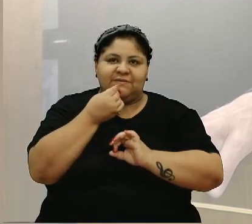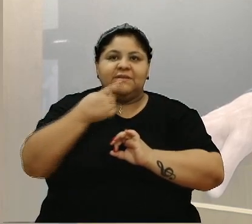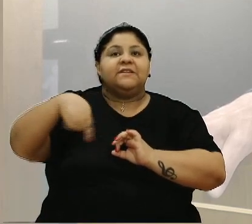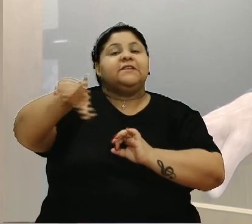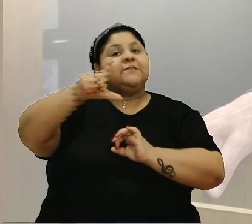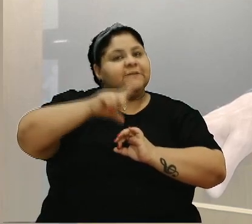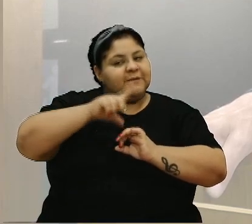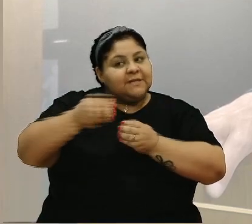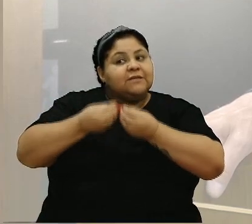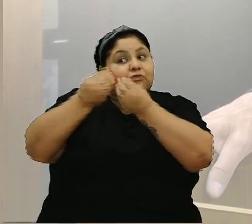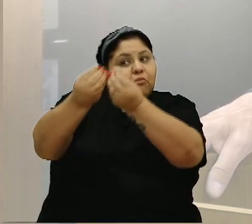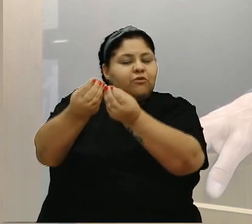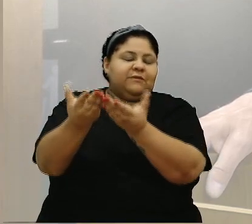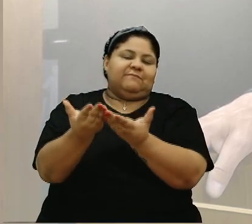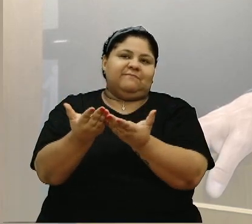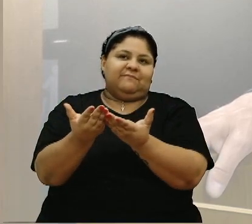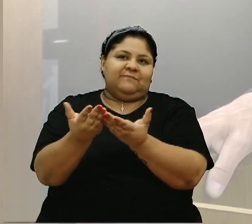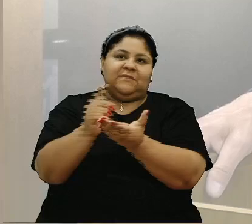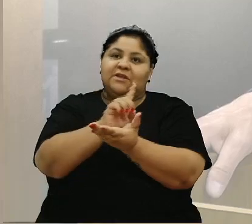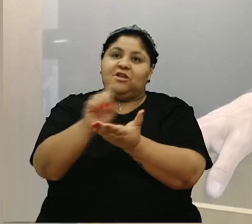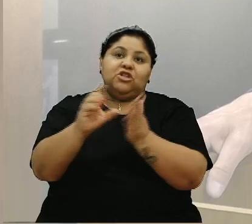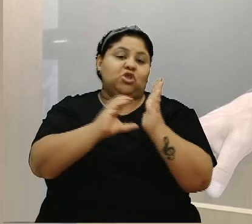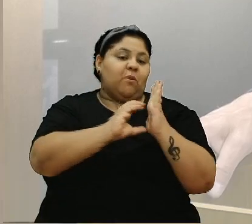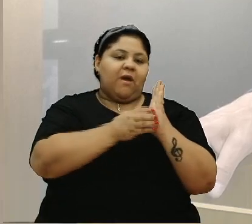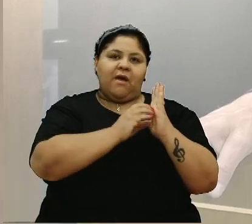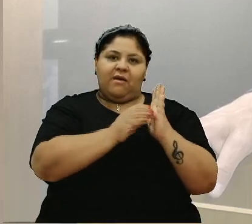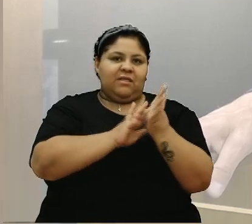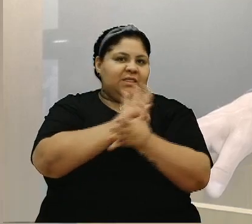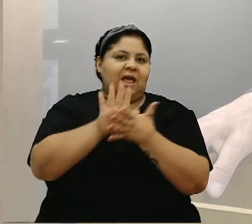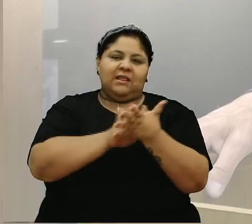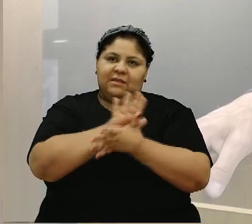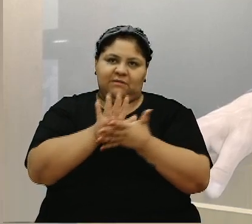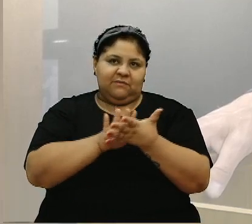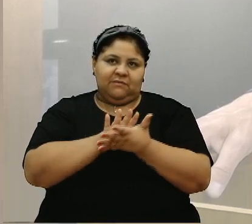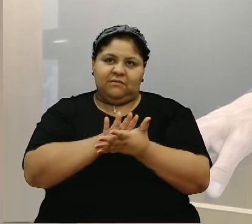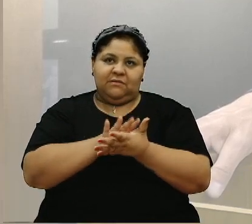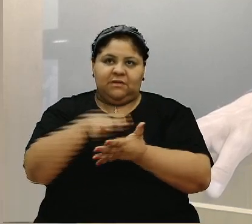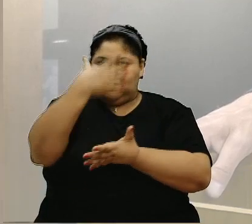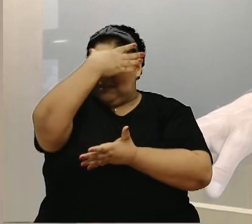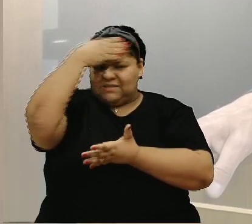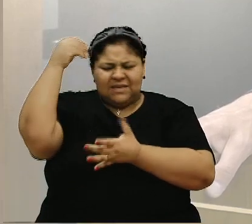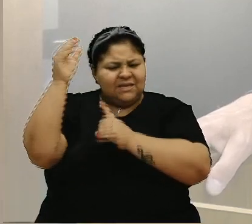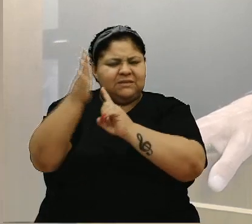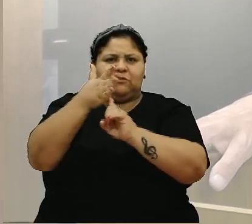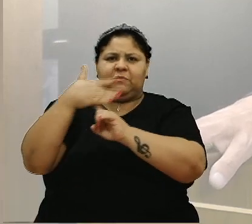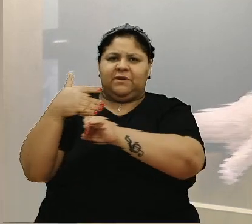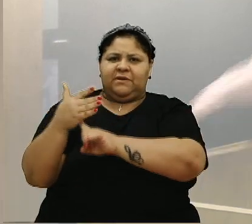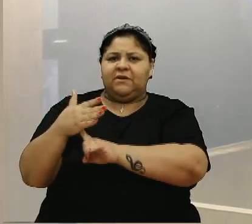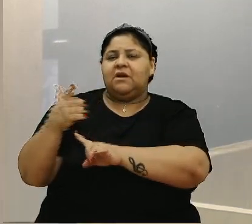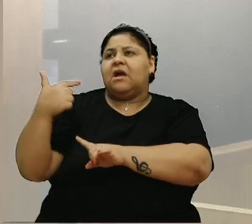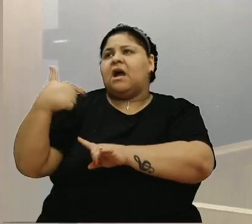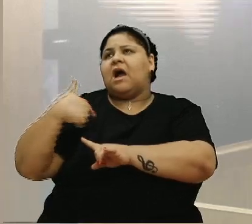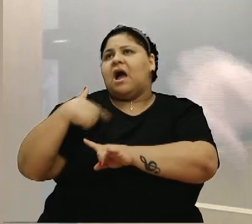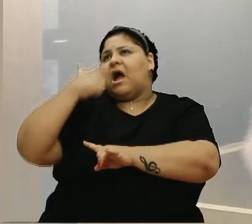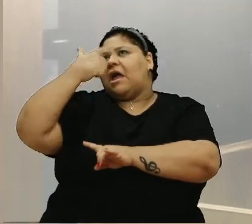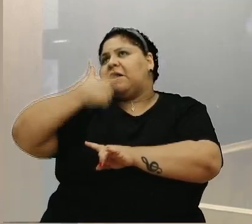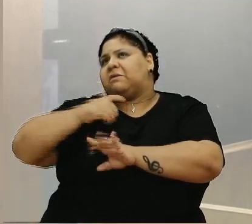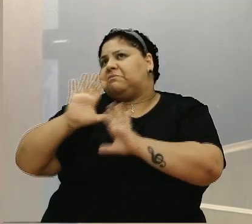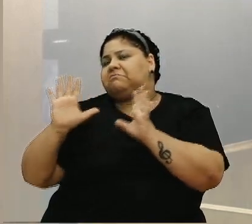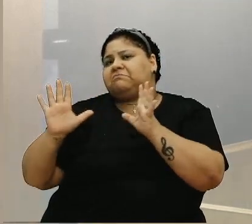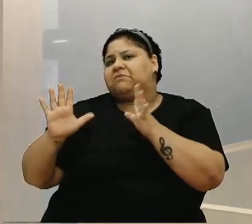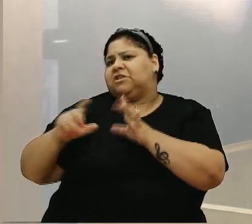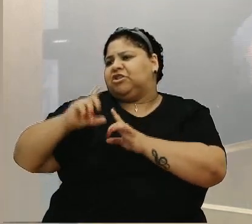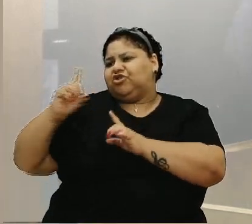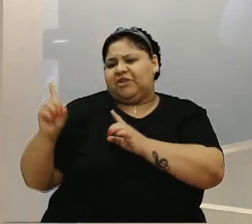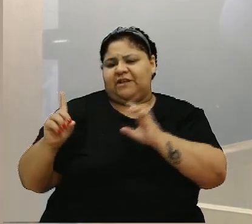tem que dar essa oportunidade. E não é partido político nem nada. Esqueçam bandeiras. Eu sou, sei lá,